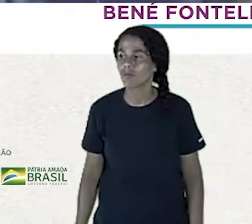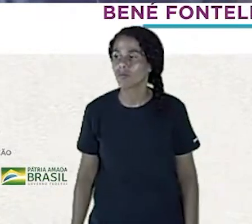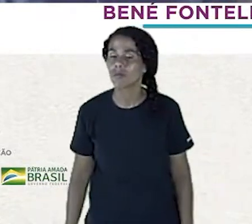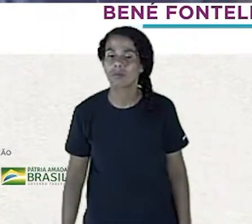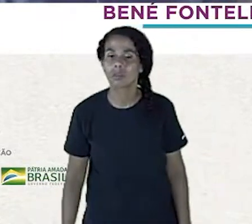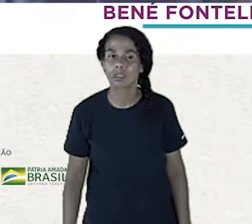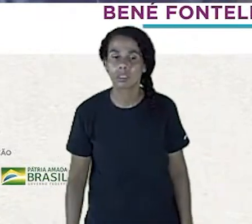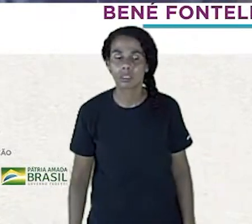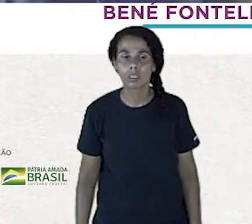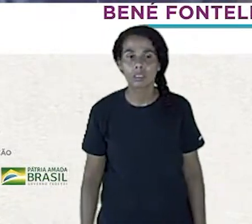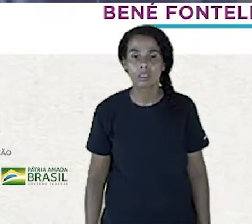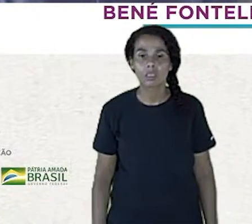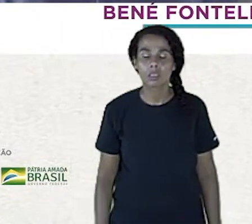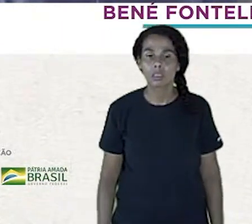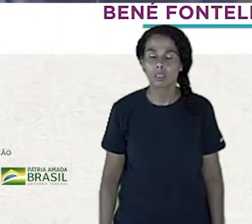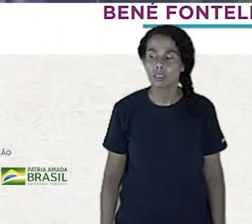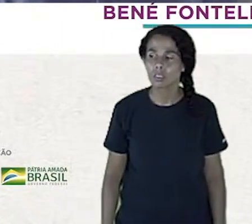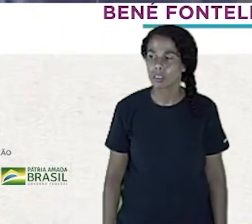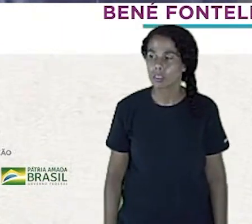da